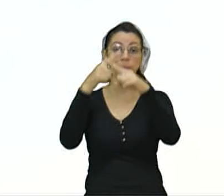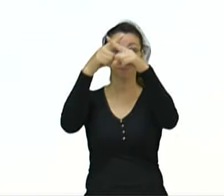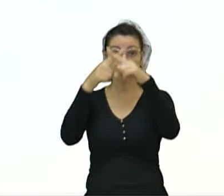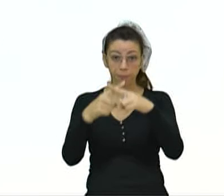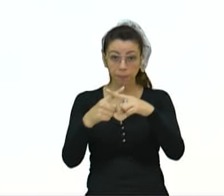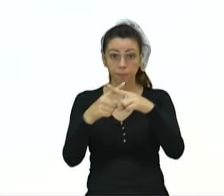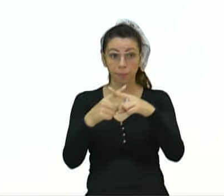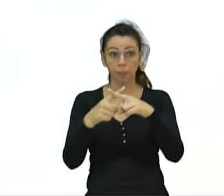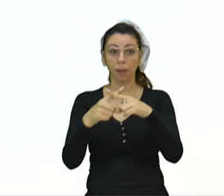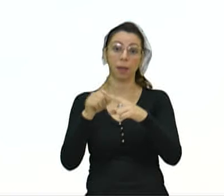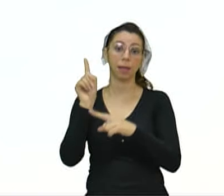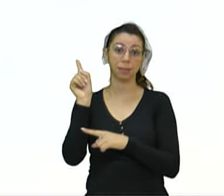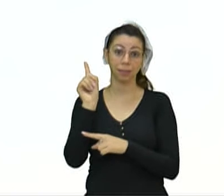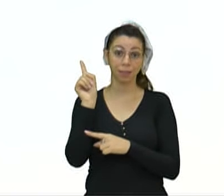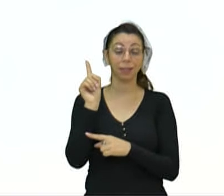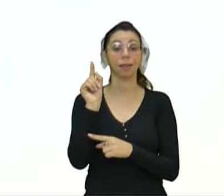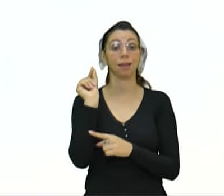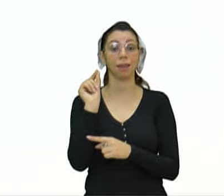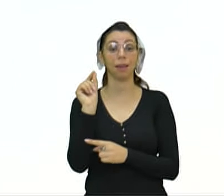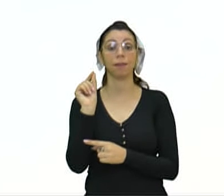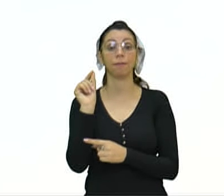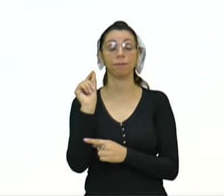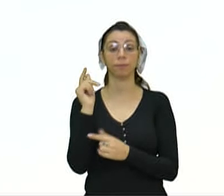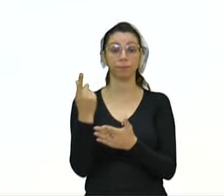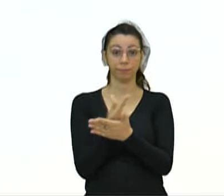está incorreta.